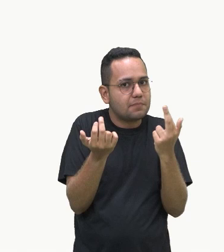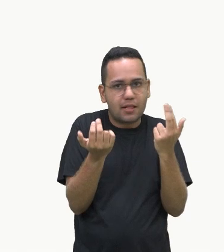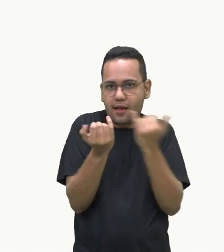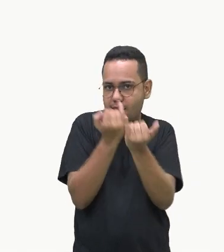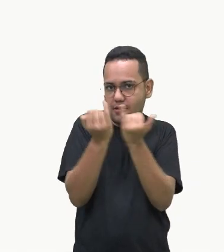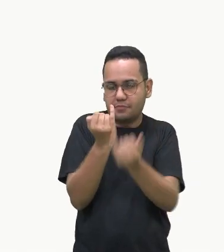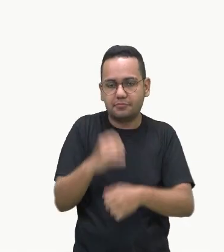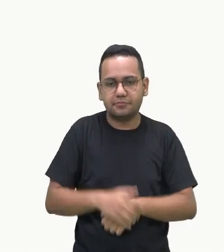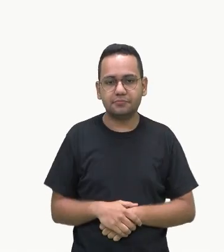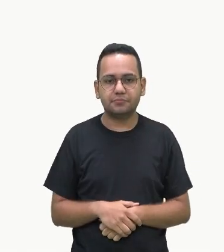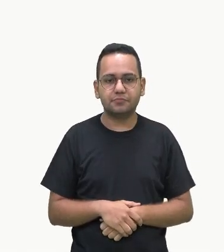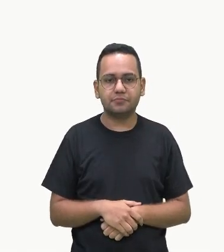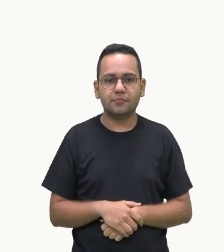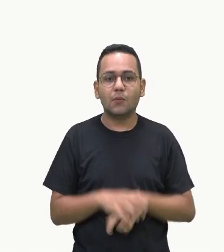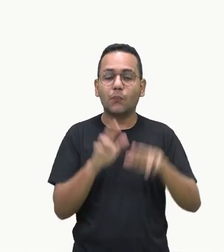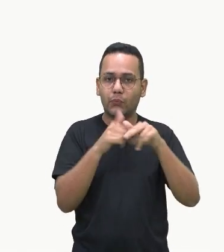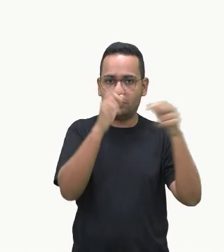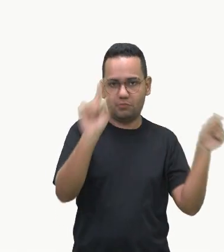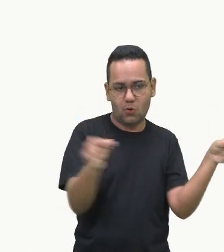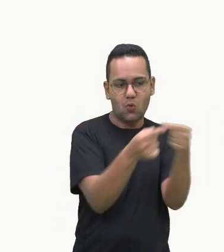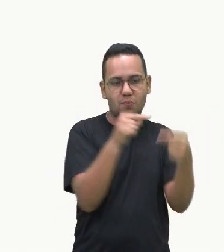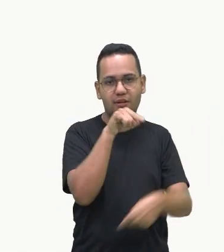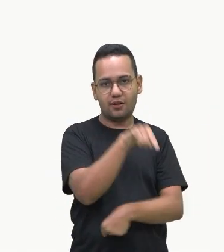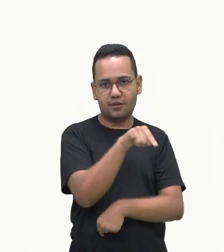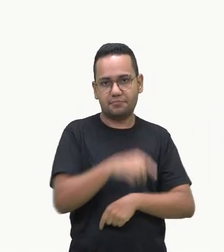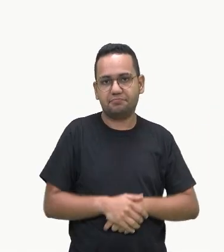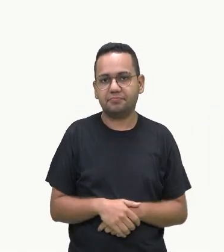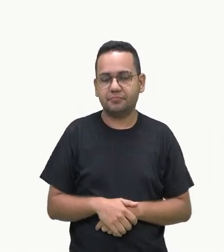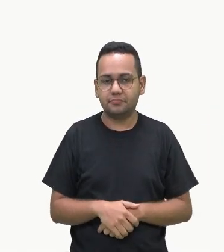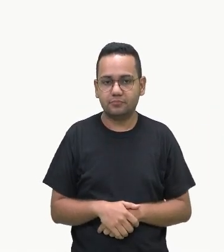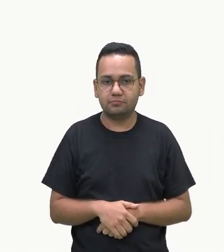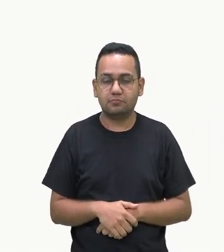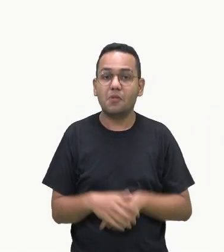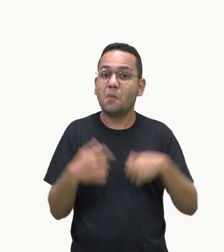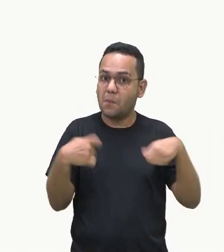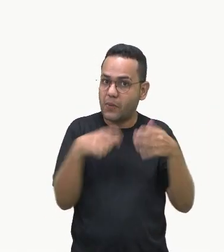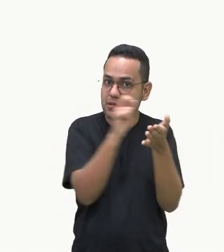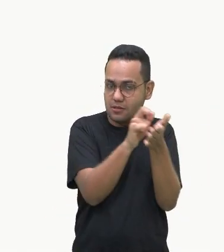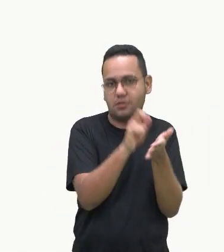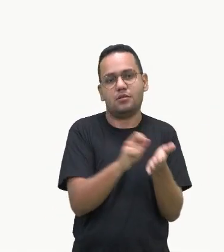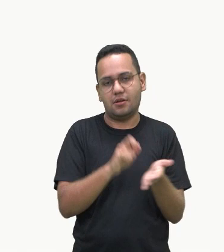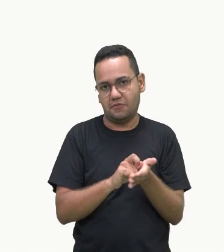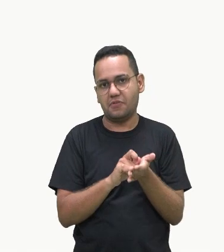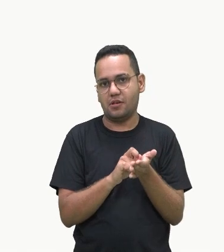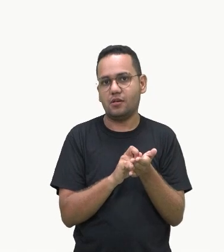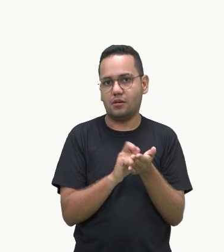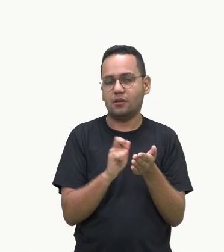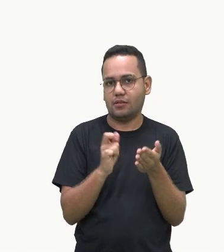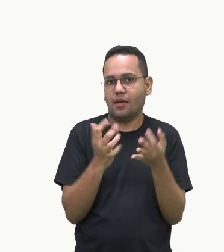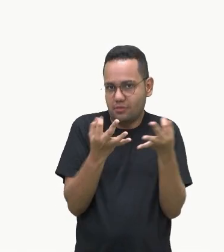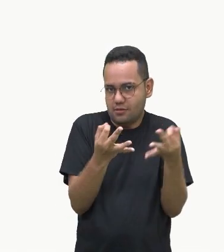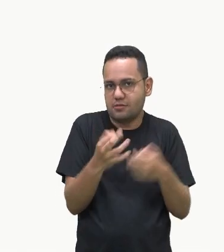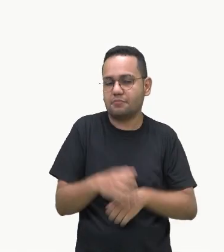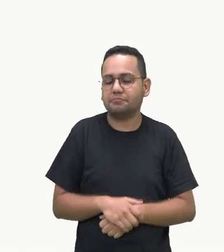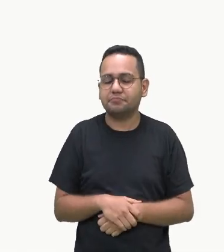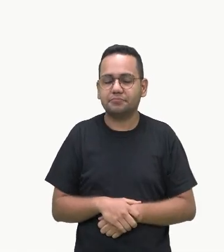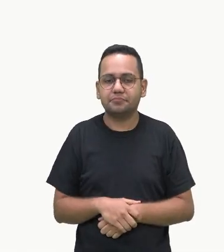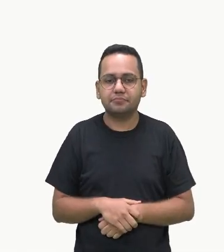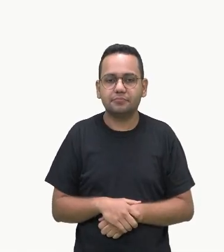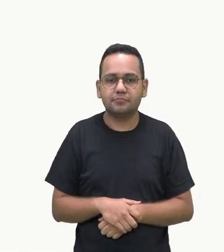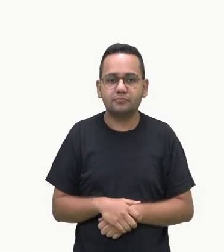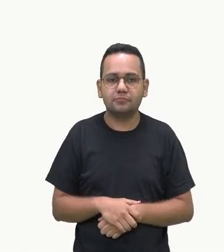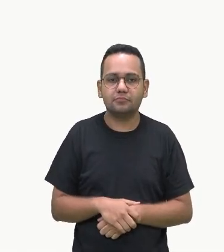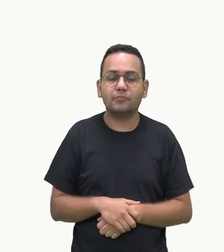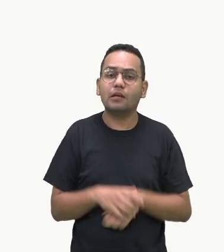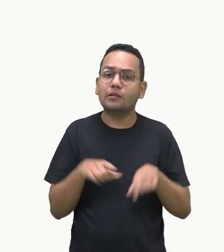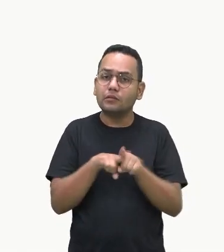quadrado é classificado como um polígono regular. Tome nota disso e nunca mais esqueça. Mas assim como existe o